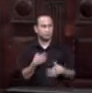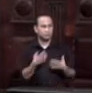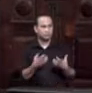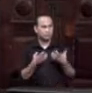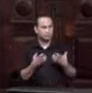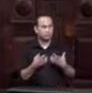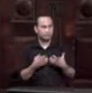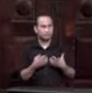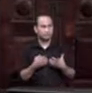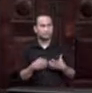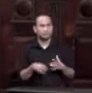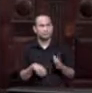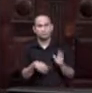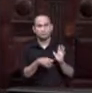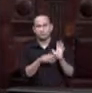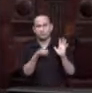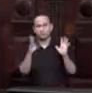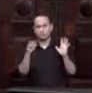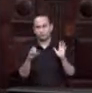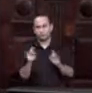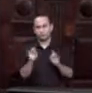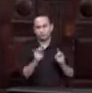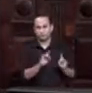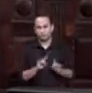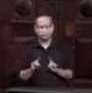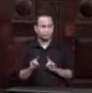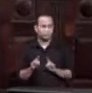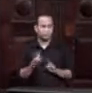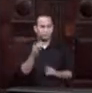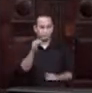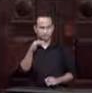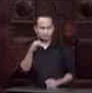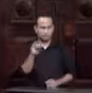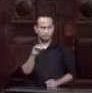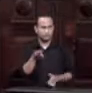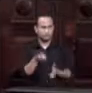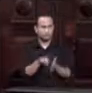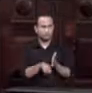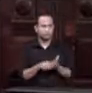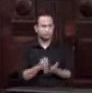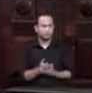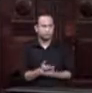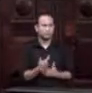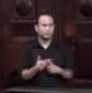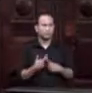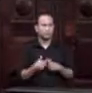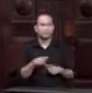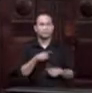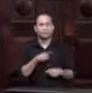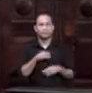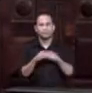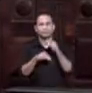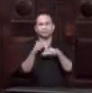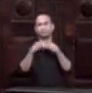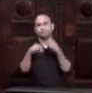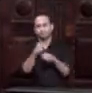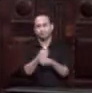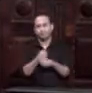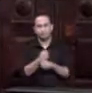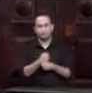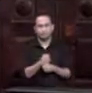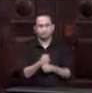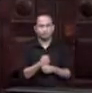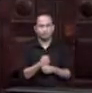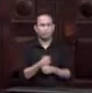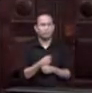caso específico, não vale ao teto de gasto, porque a arrecadação tem aumentado ano a ano.